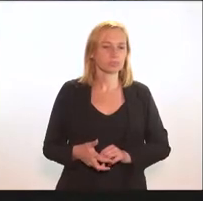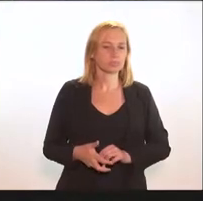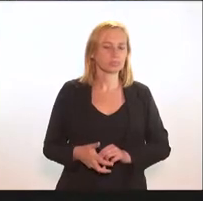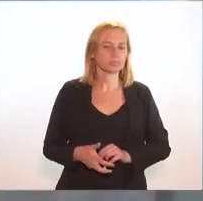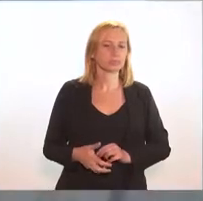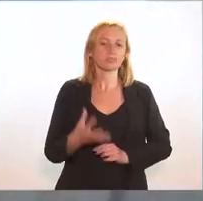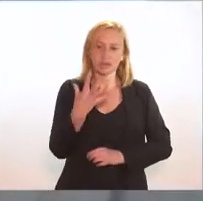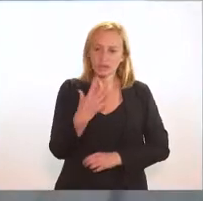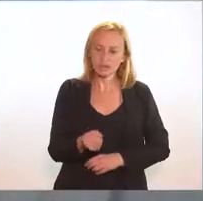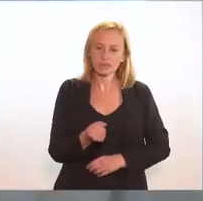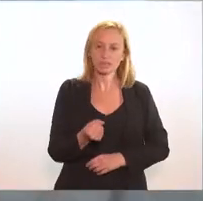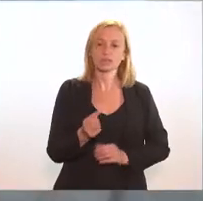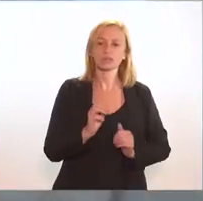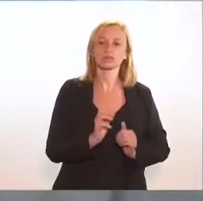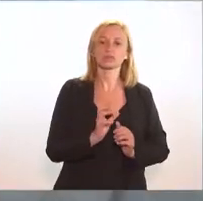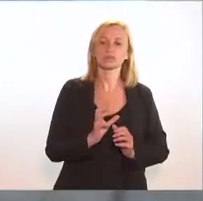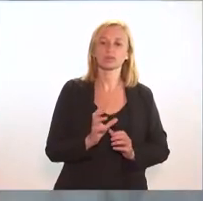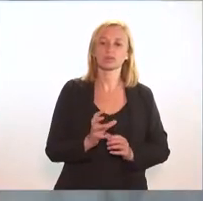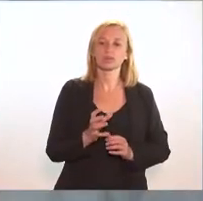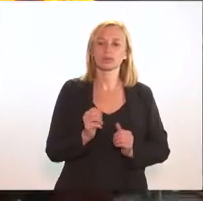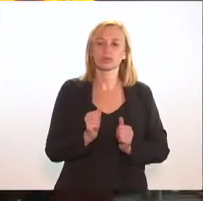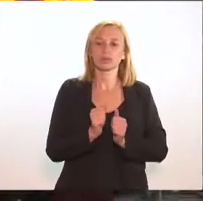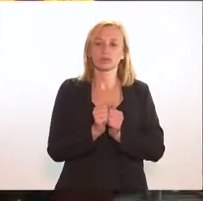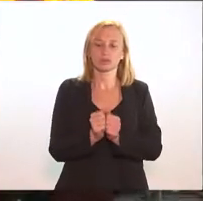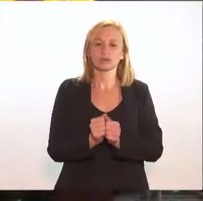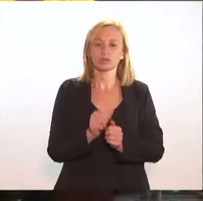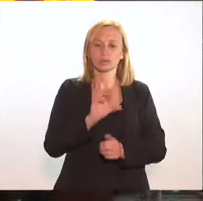Presidente, favorável com a CCJ.